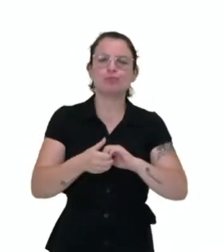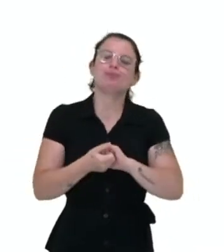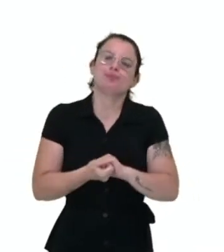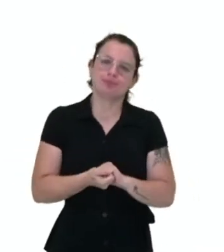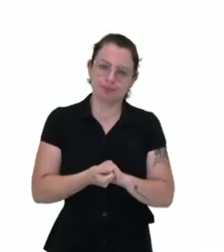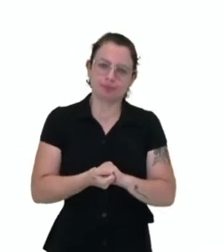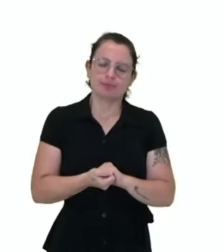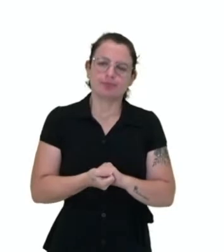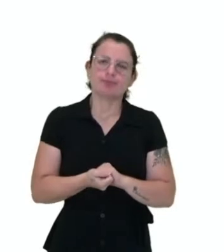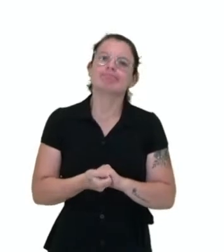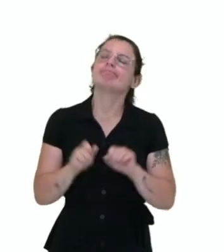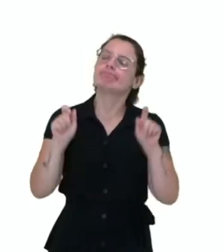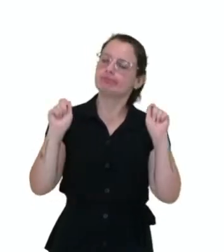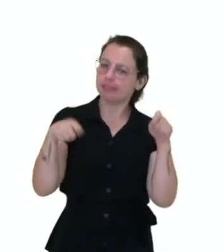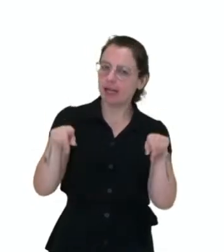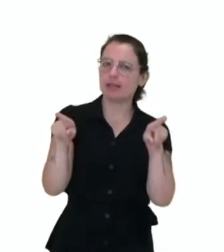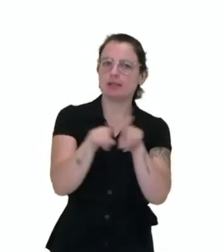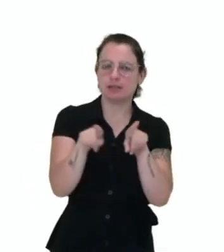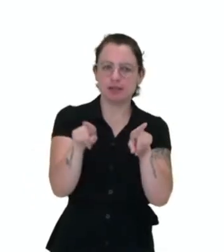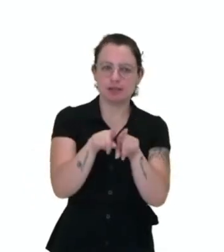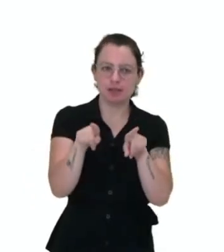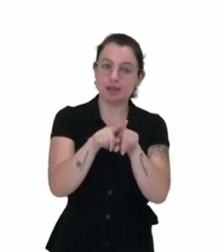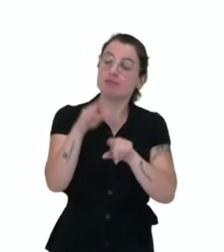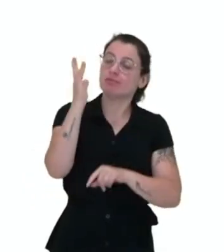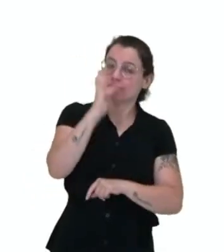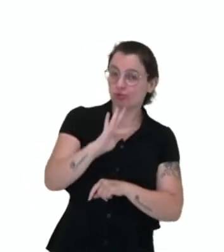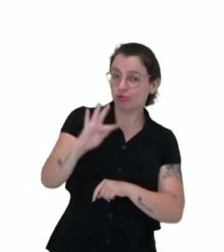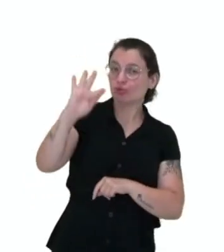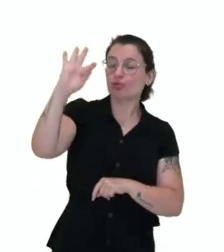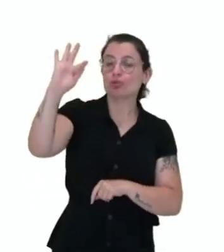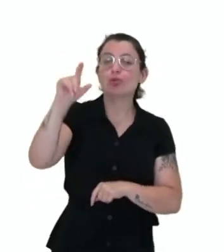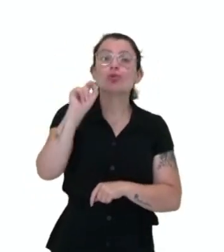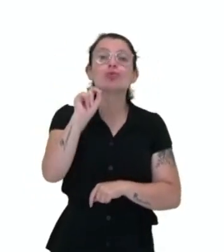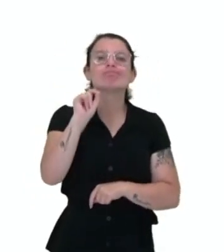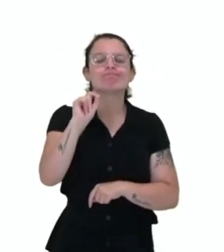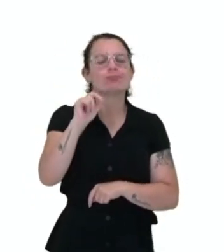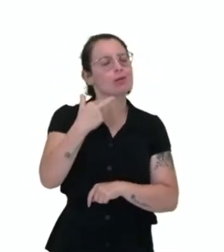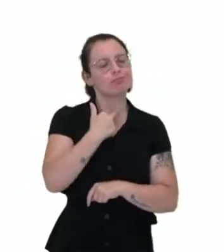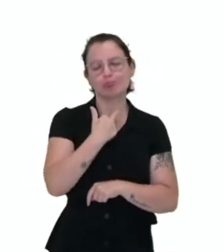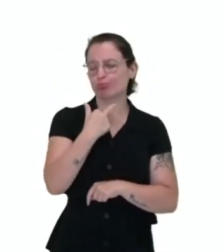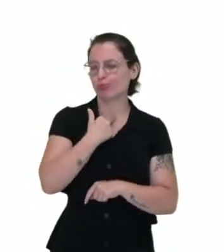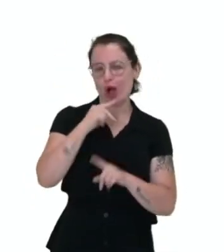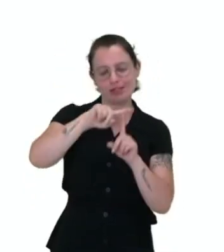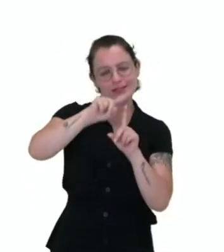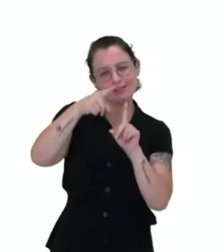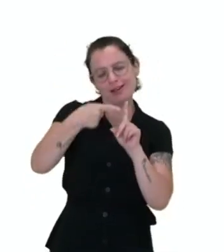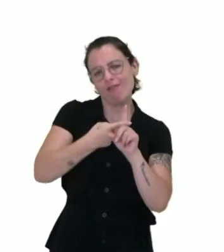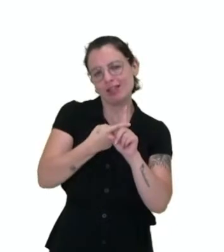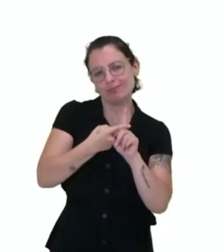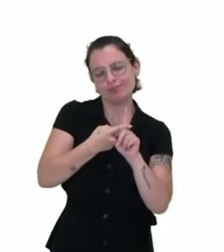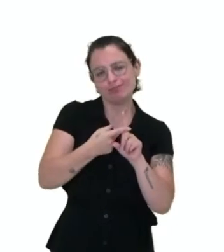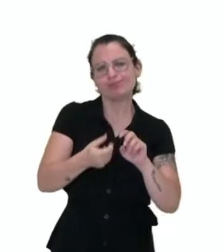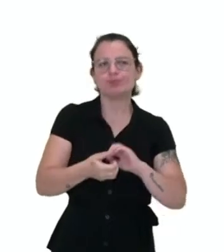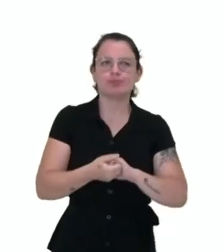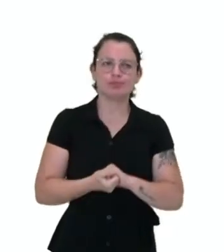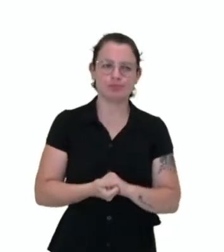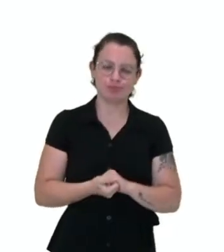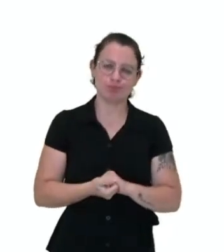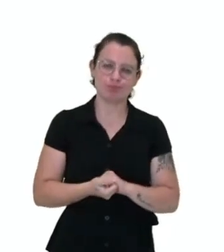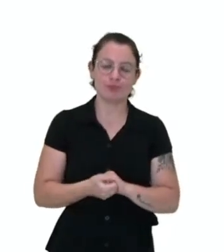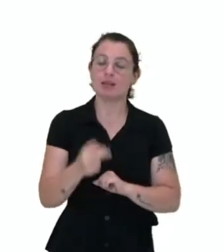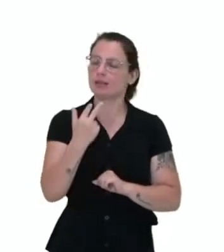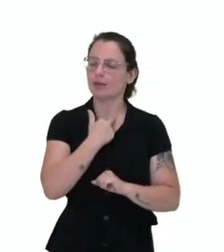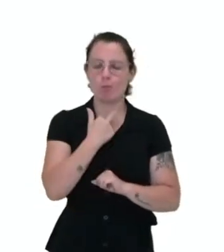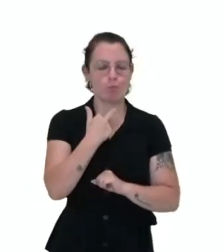podendo causar também, futuramente aí, uma esterilidade, ou seja, fazendo com que